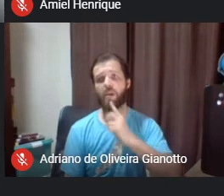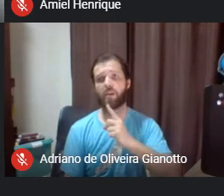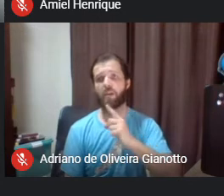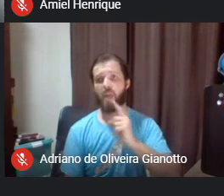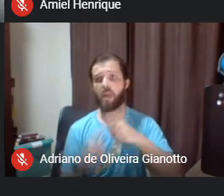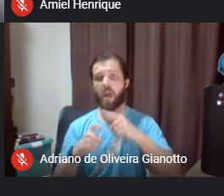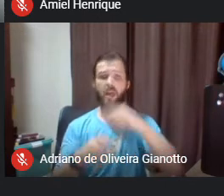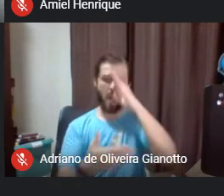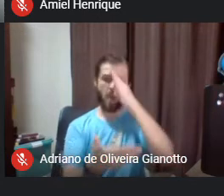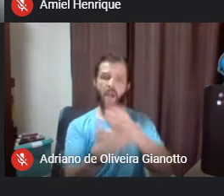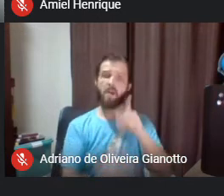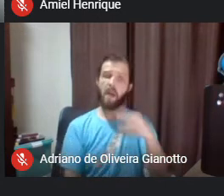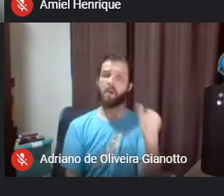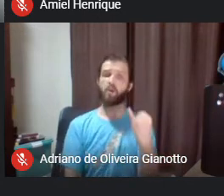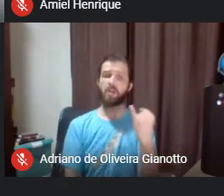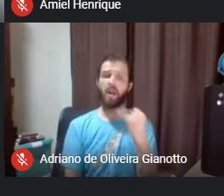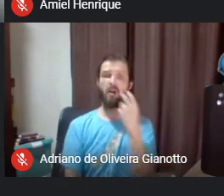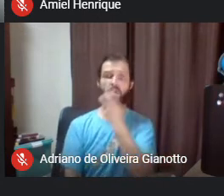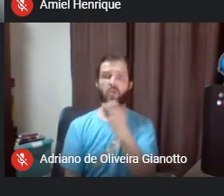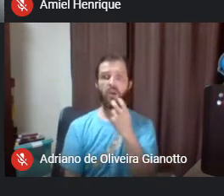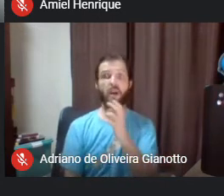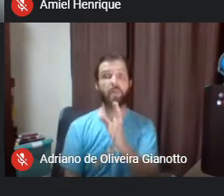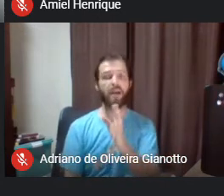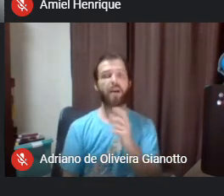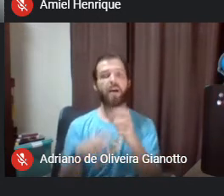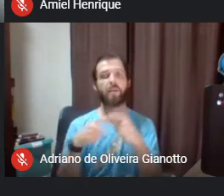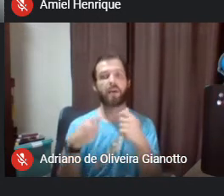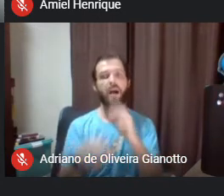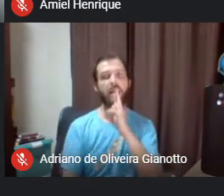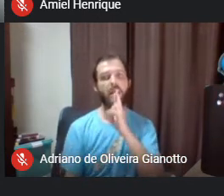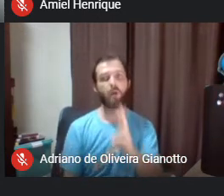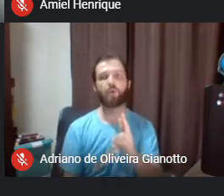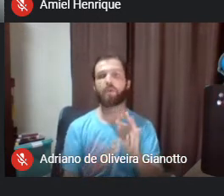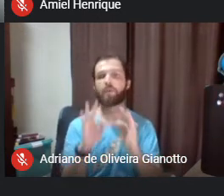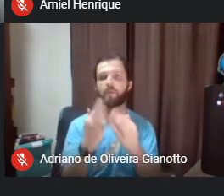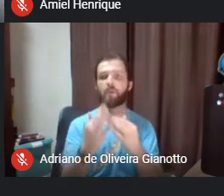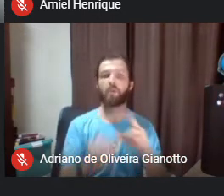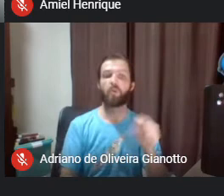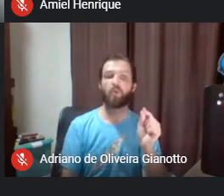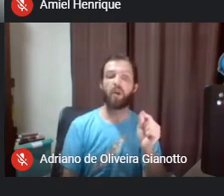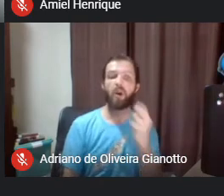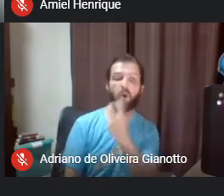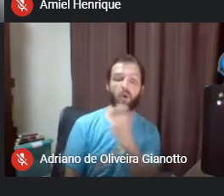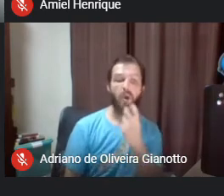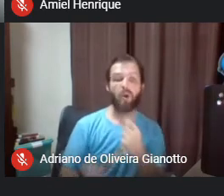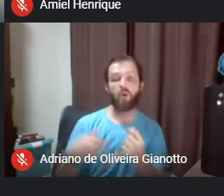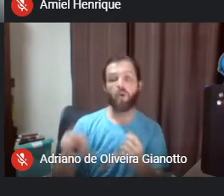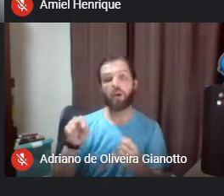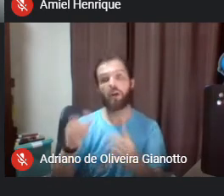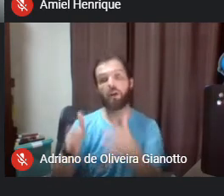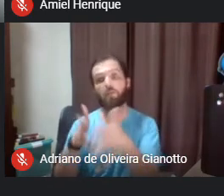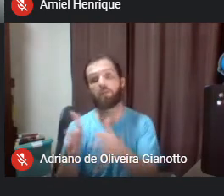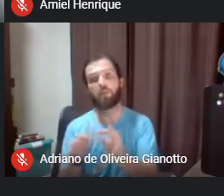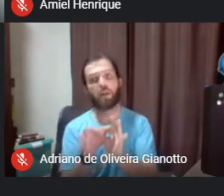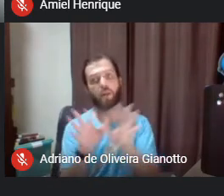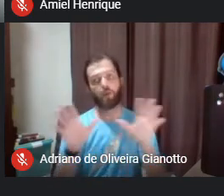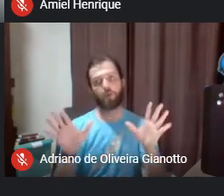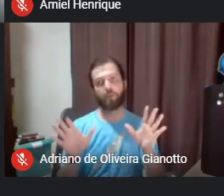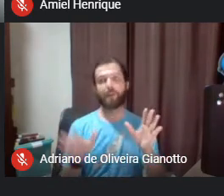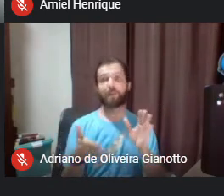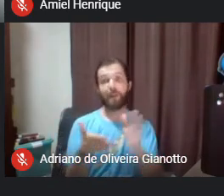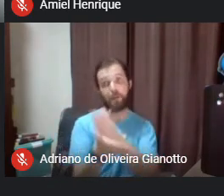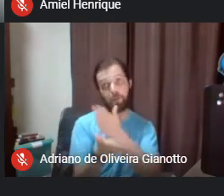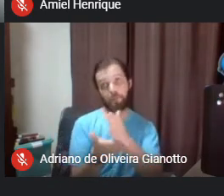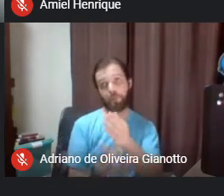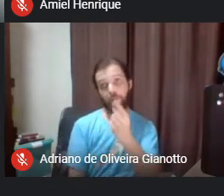É porque muitas das pessoas não têm conhecimento sobre a comunidade surda. Isso foi algo que aconteceu. Hoje em dia, eu acho que as famílias